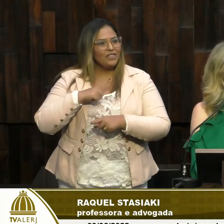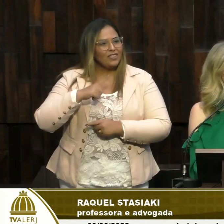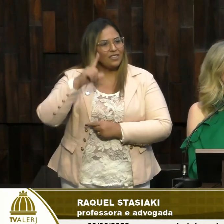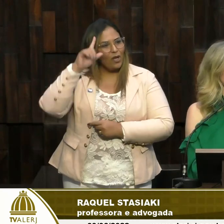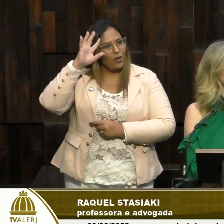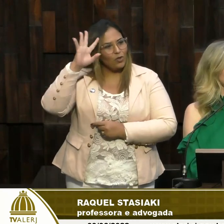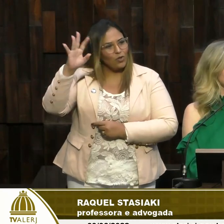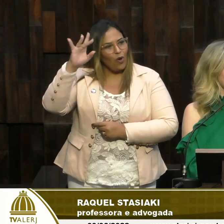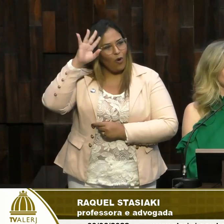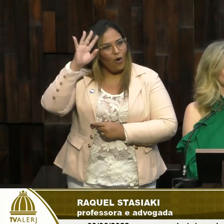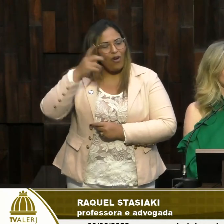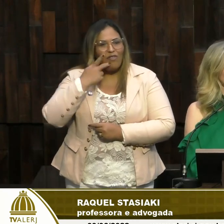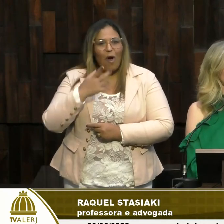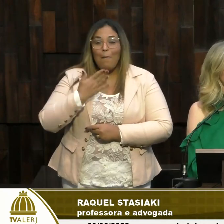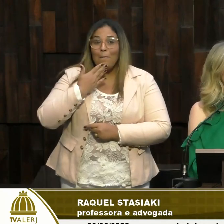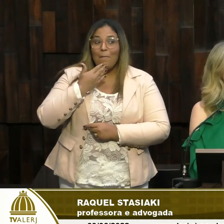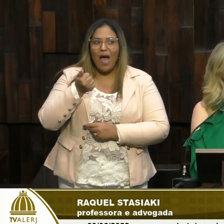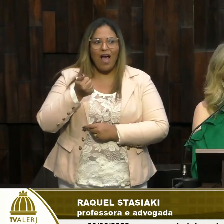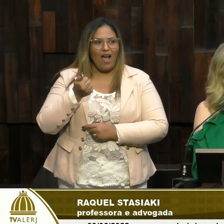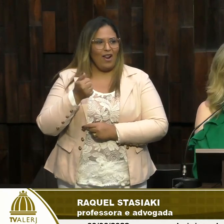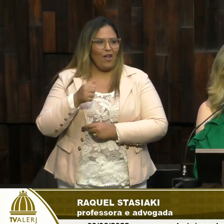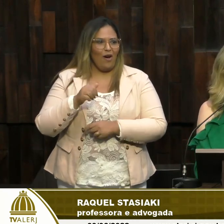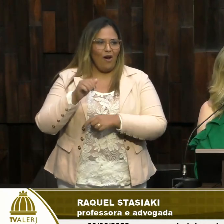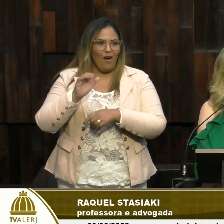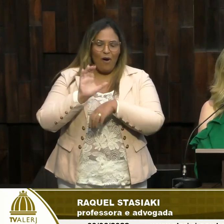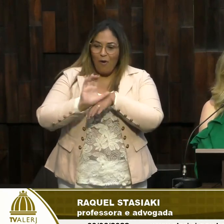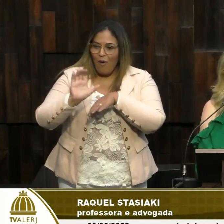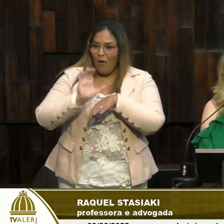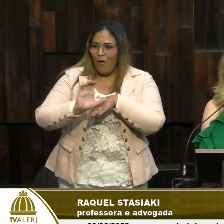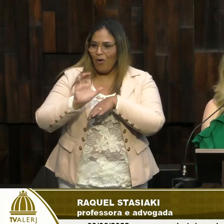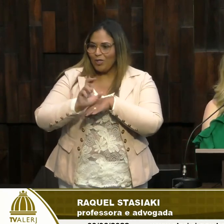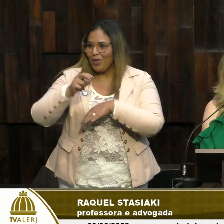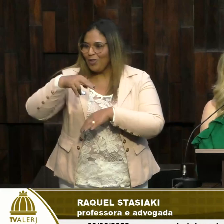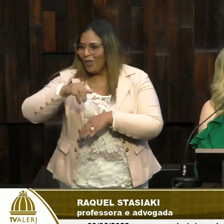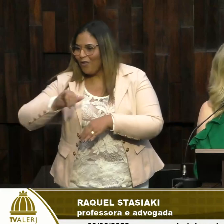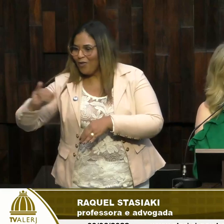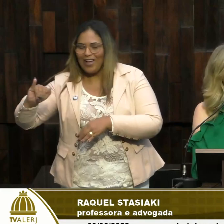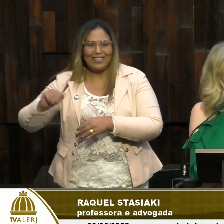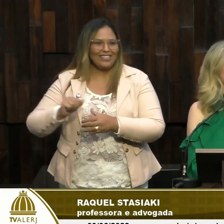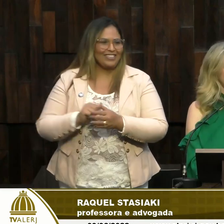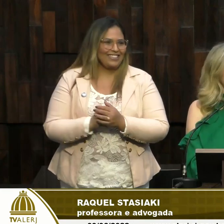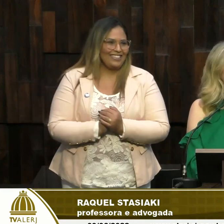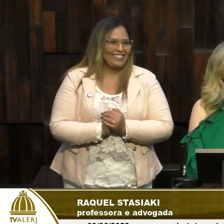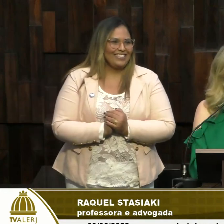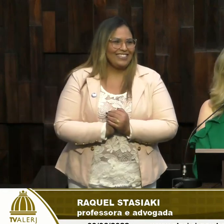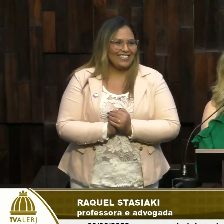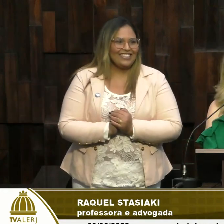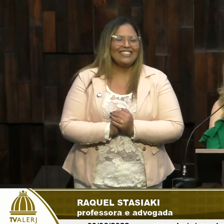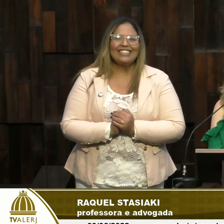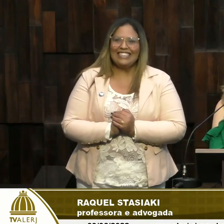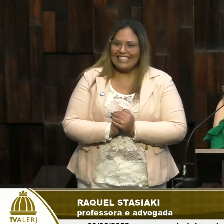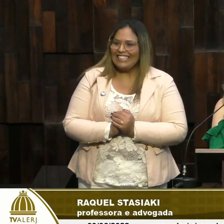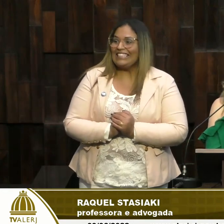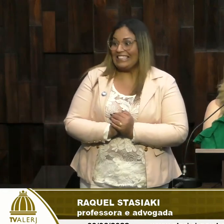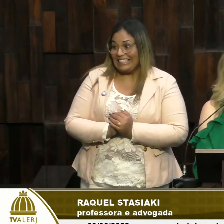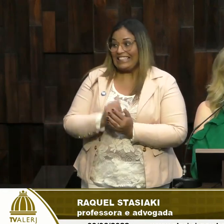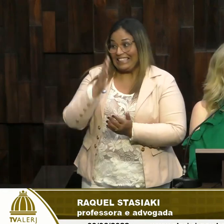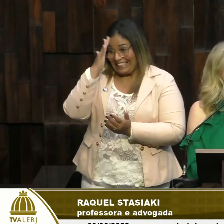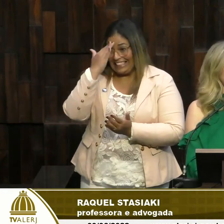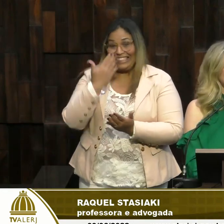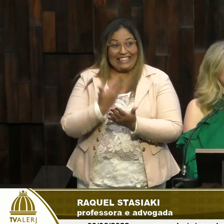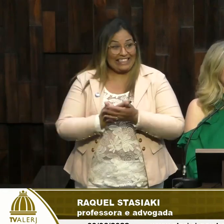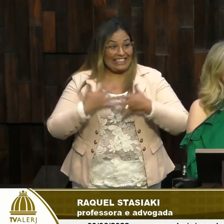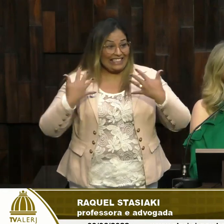o melhor curso do estado do Rio de Janeiro seria o de Nova Iguaçu. E eu acredito,